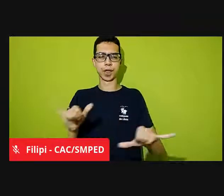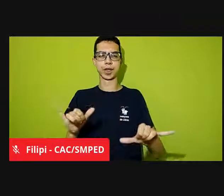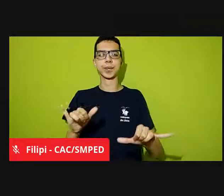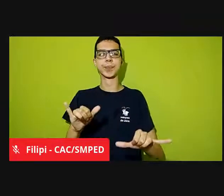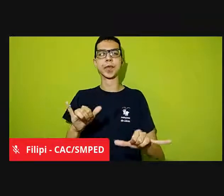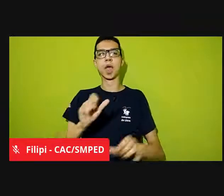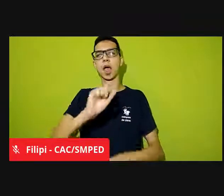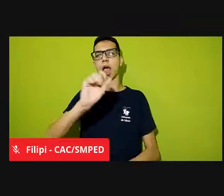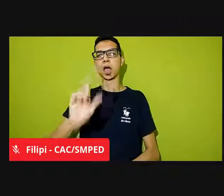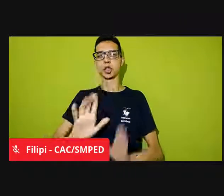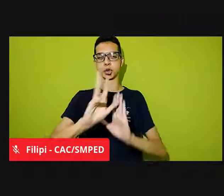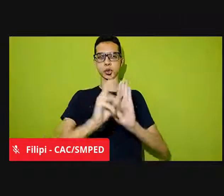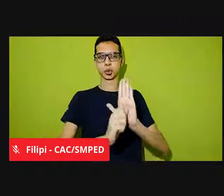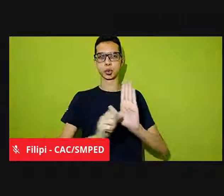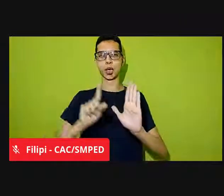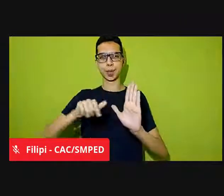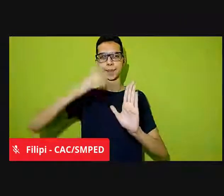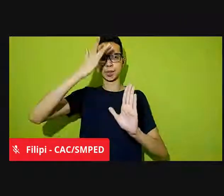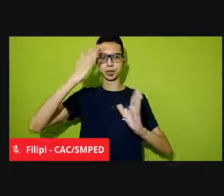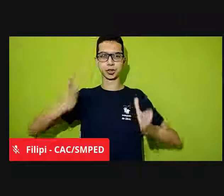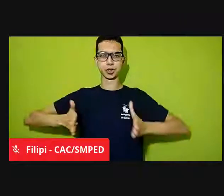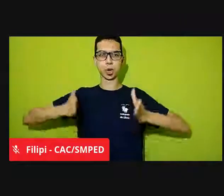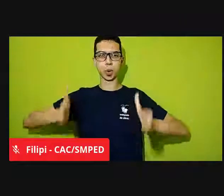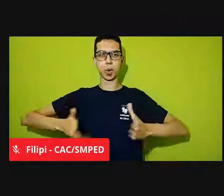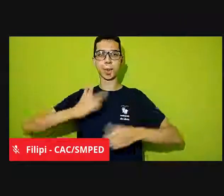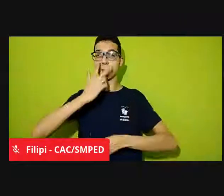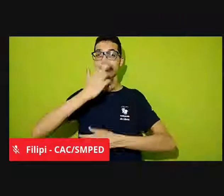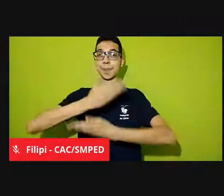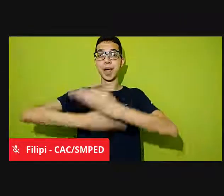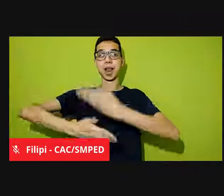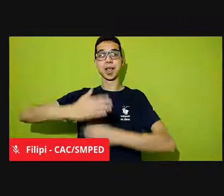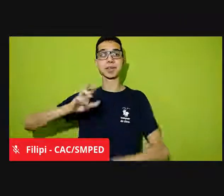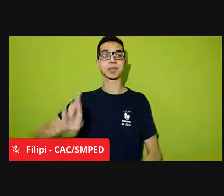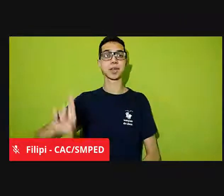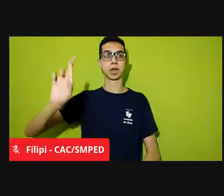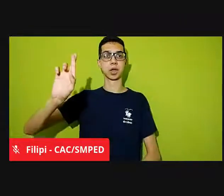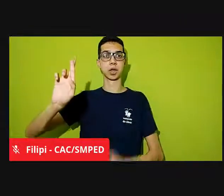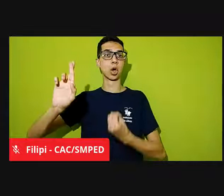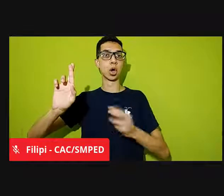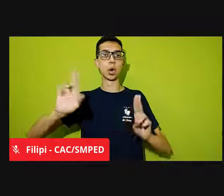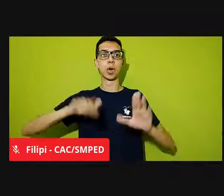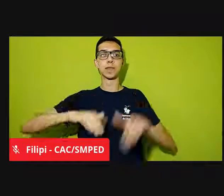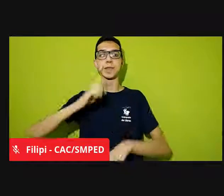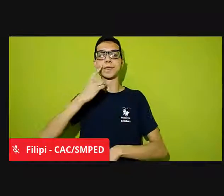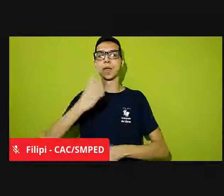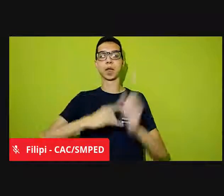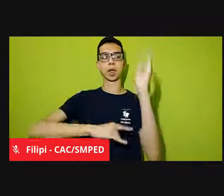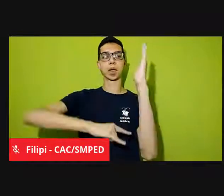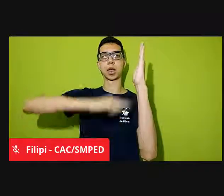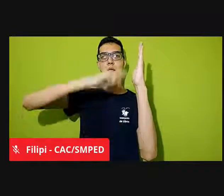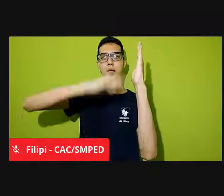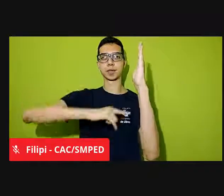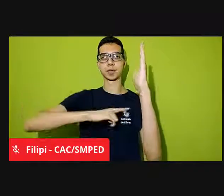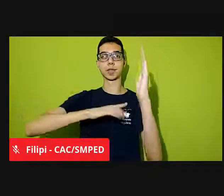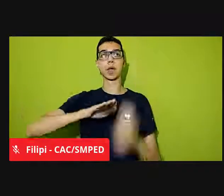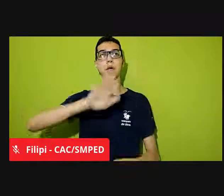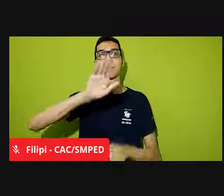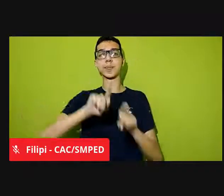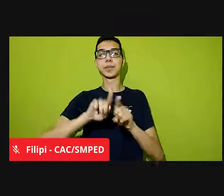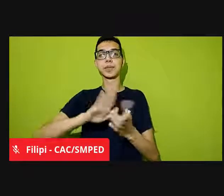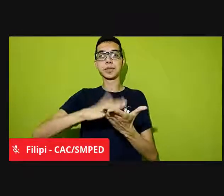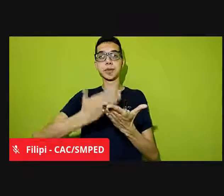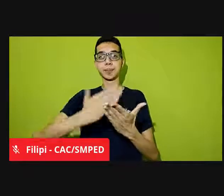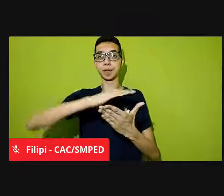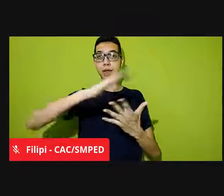deficiência, estamos representados, né? Ou vem os aspectos aí de rampa, elevador, intérprete de Libras,